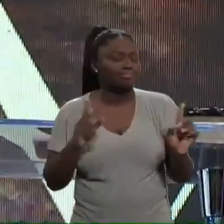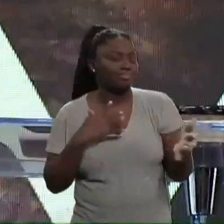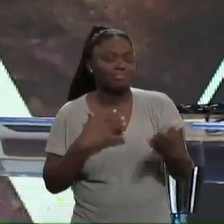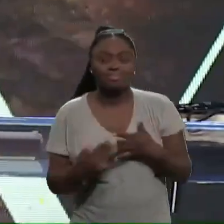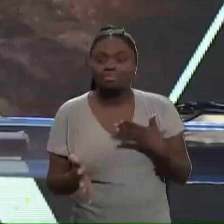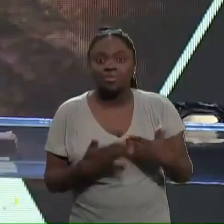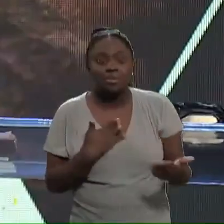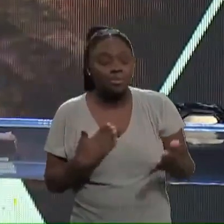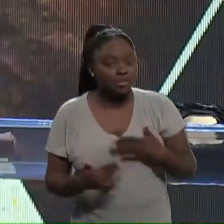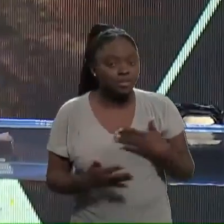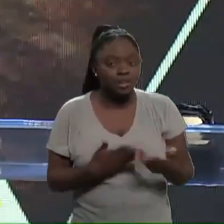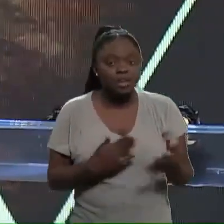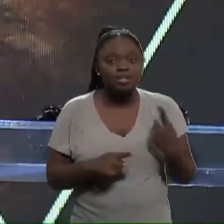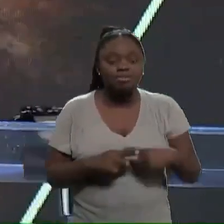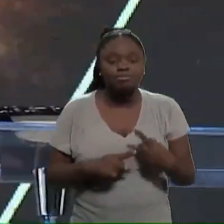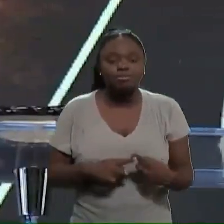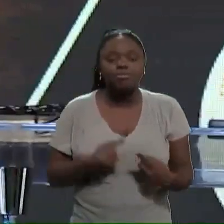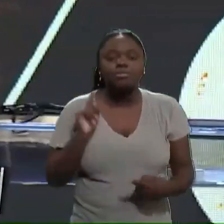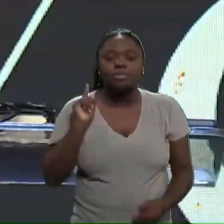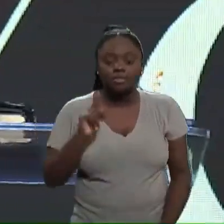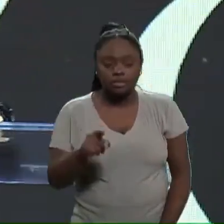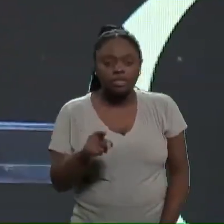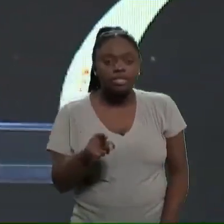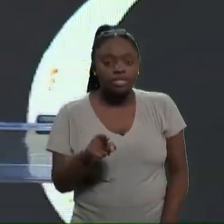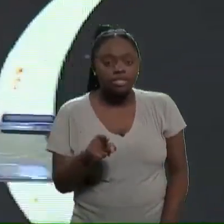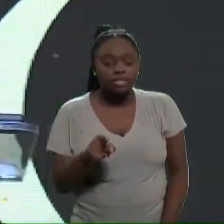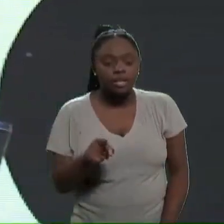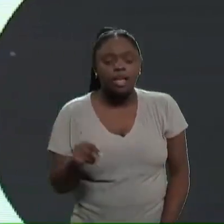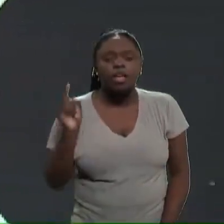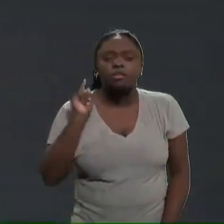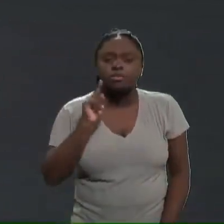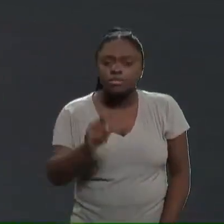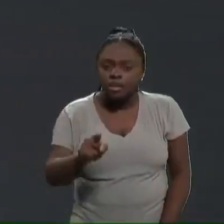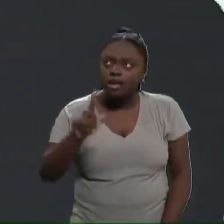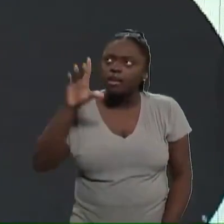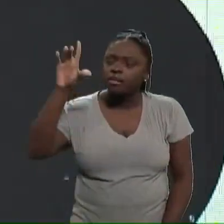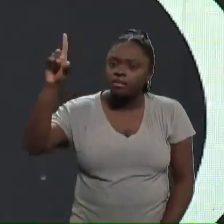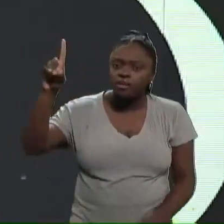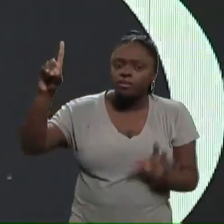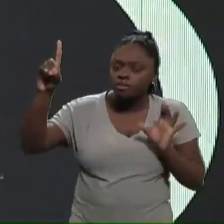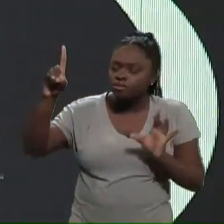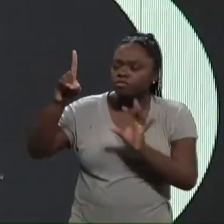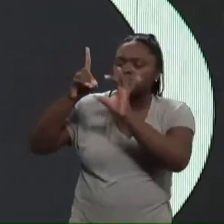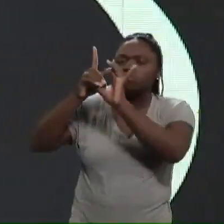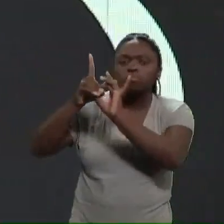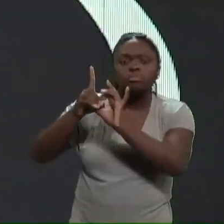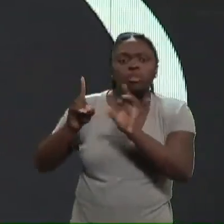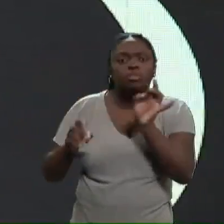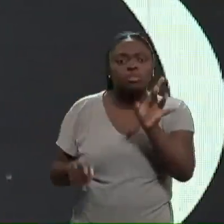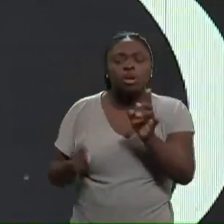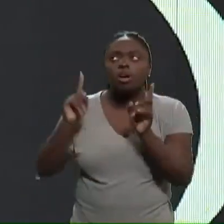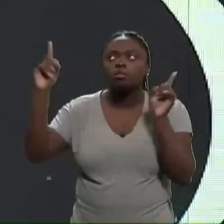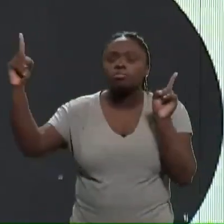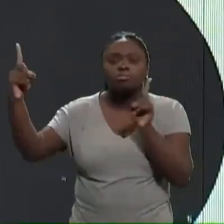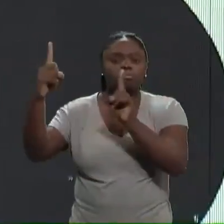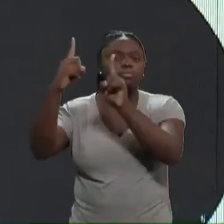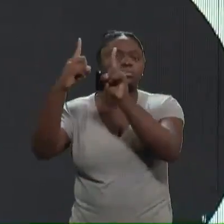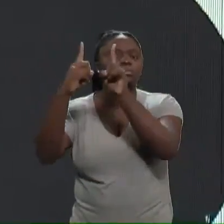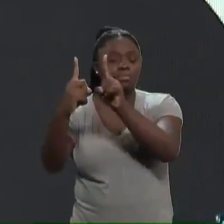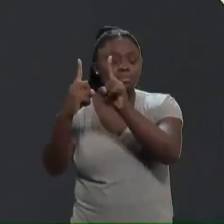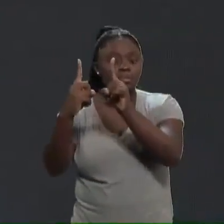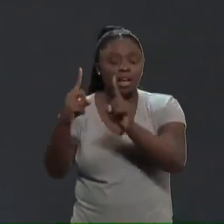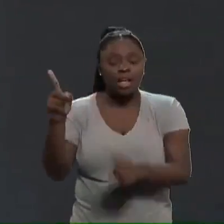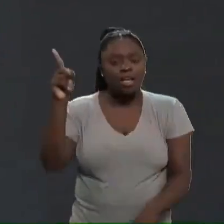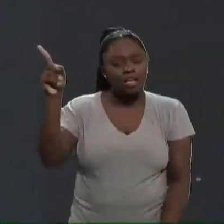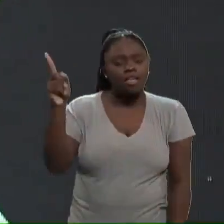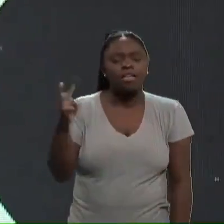importa, porque é você. É você e Ele, é você e Ele, é você e Ele, é você e Ele, e Ele